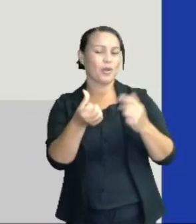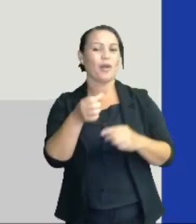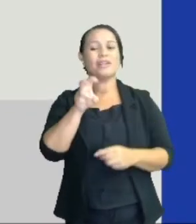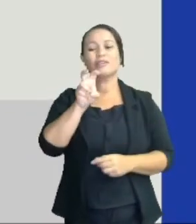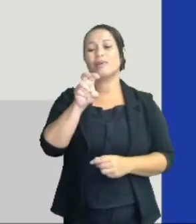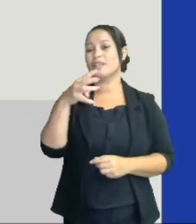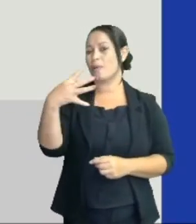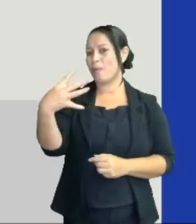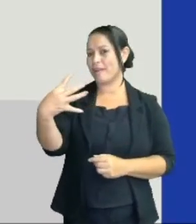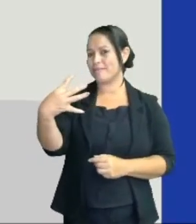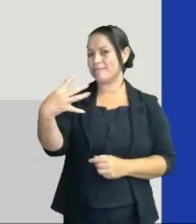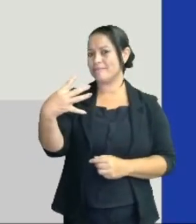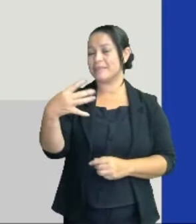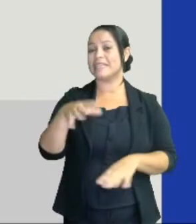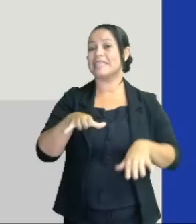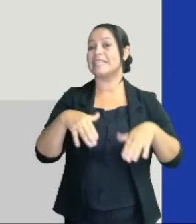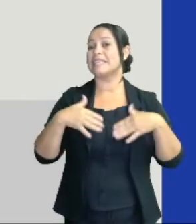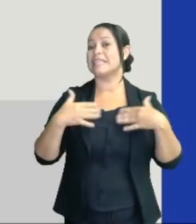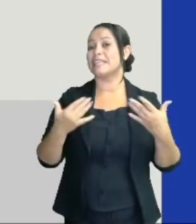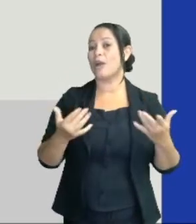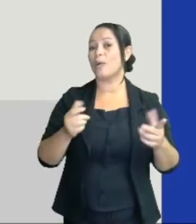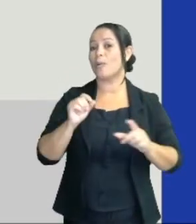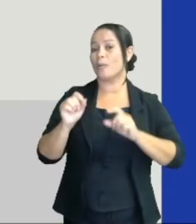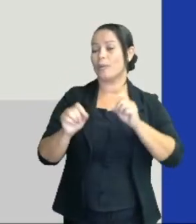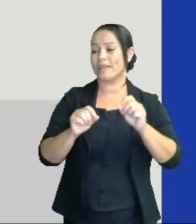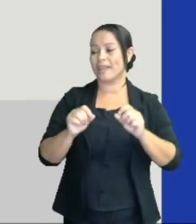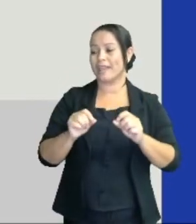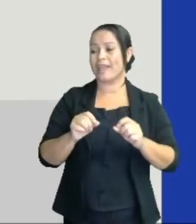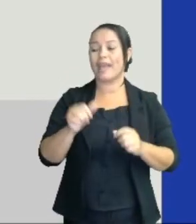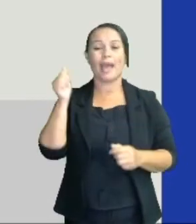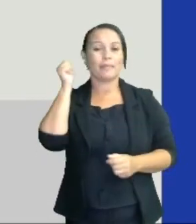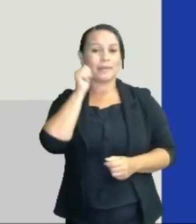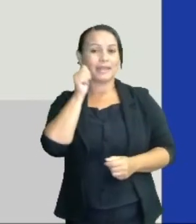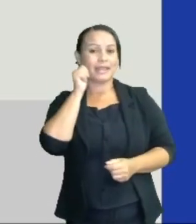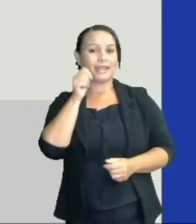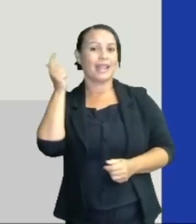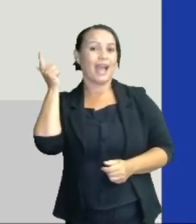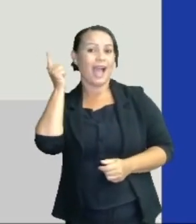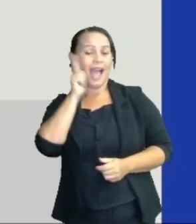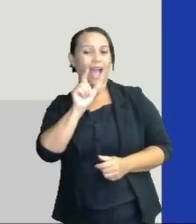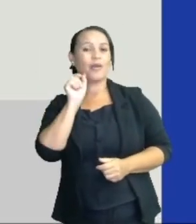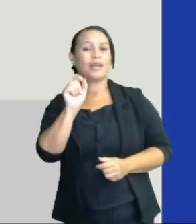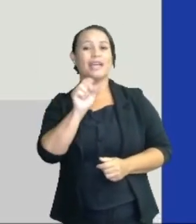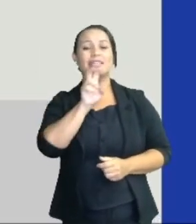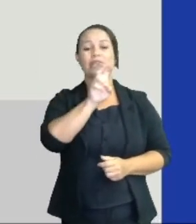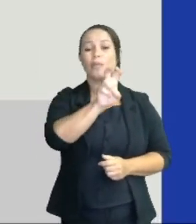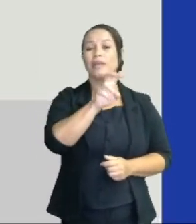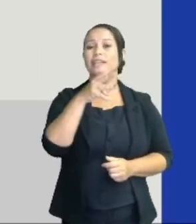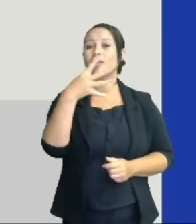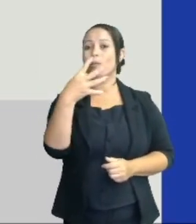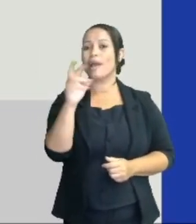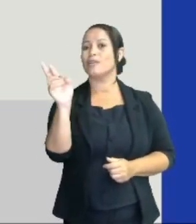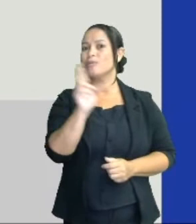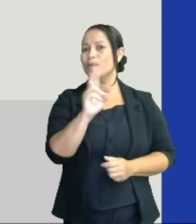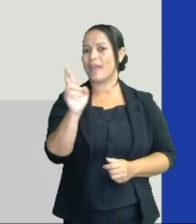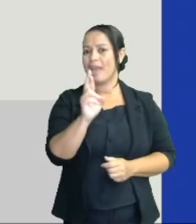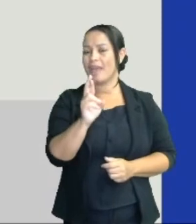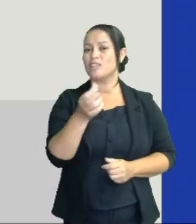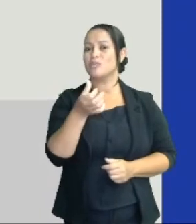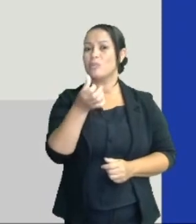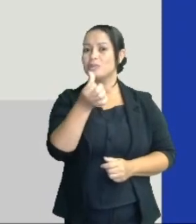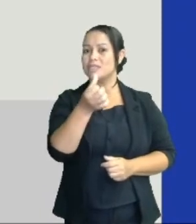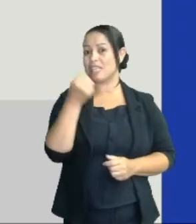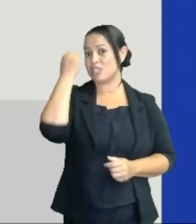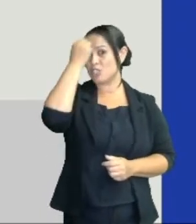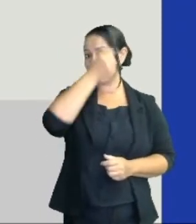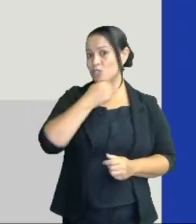a 54. Então, ó, ela recebe R$ 54 por 6 horas